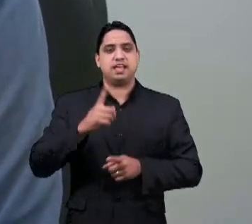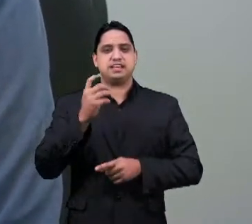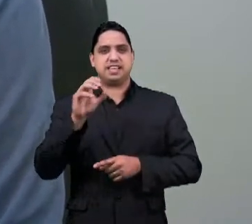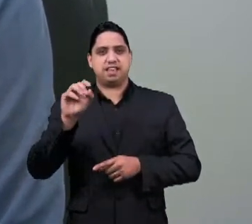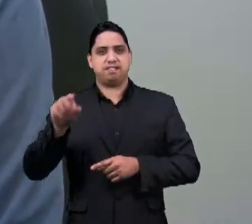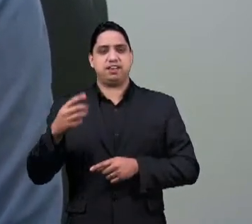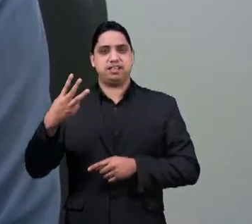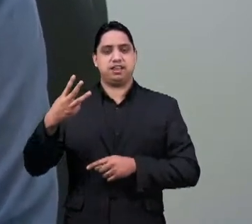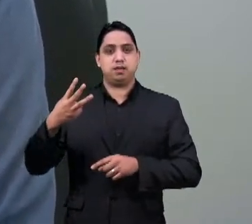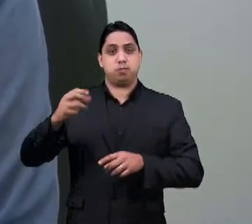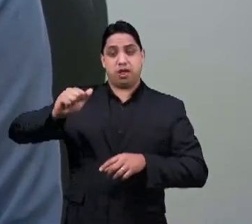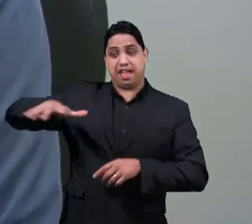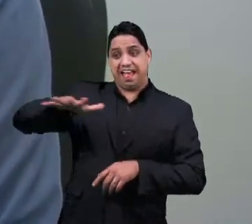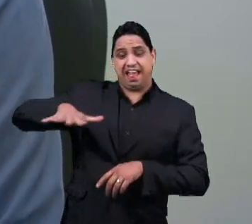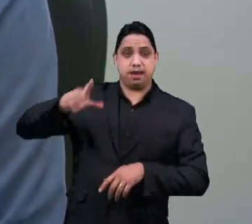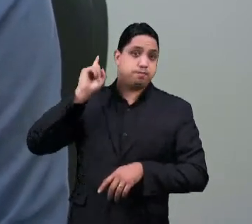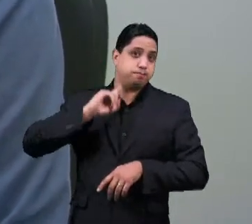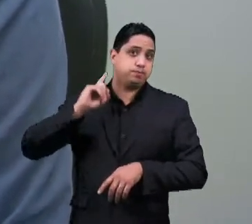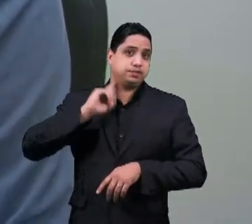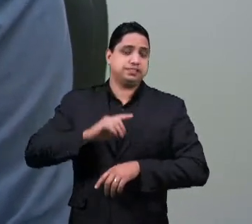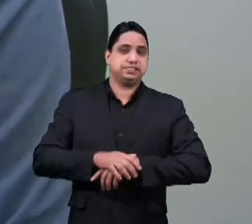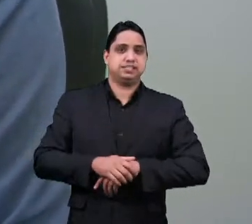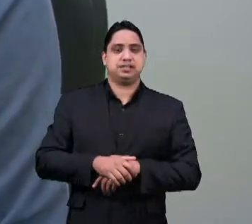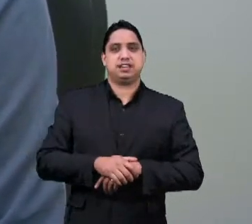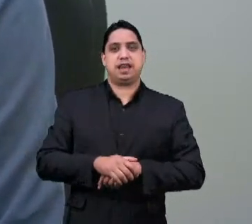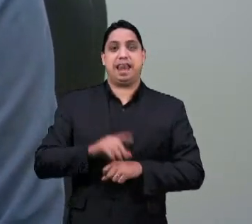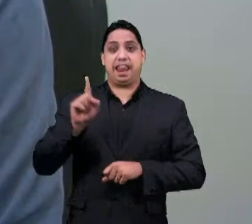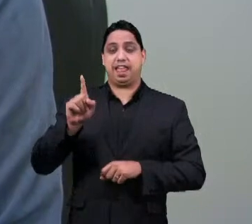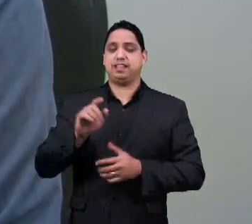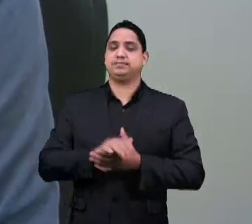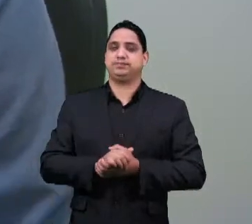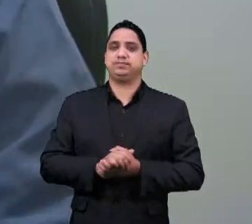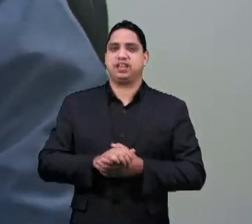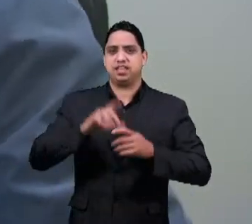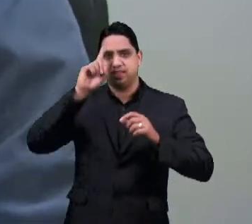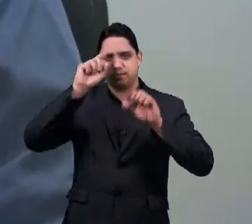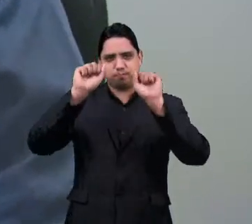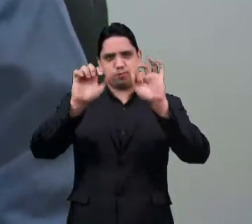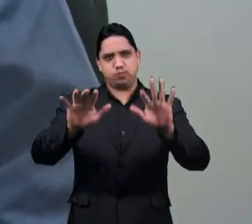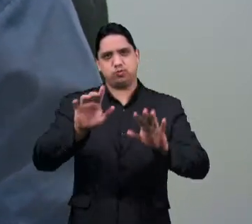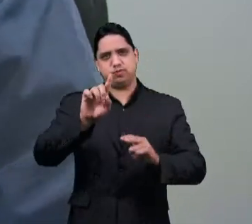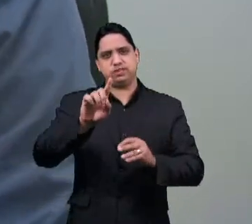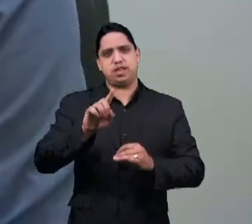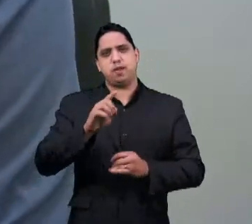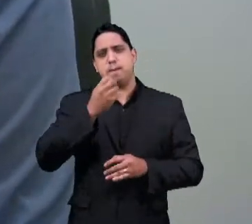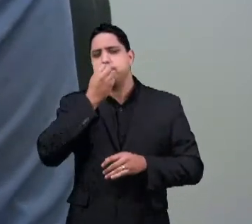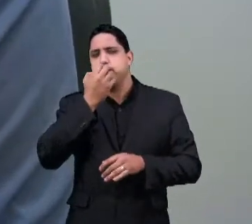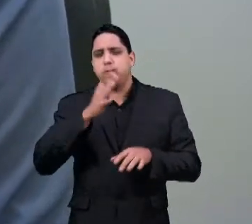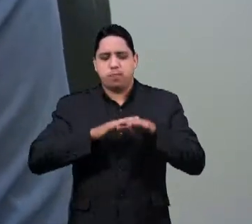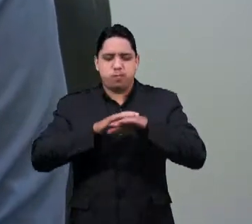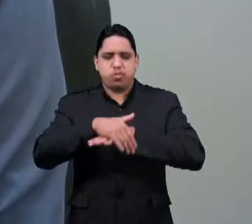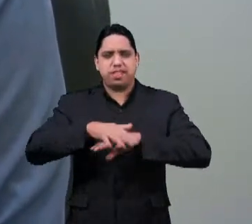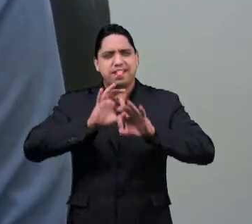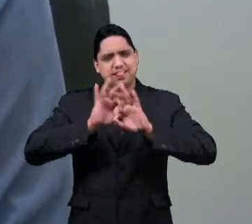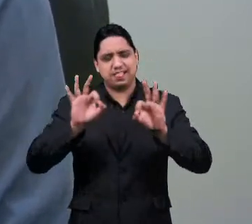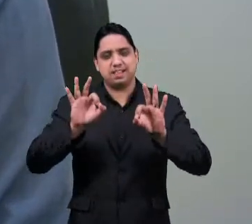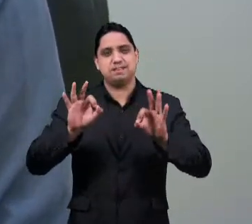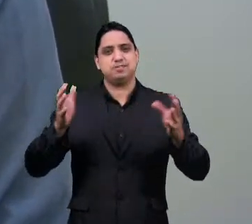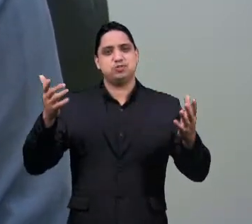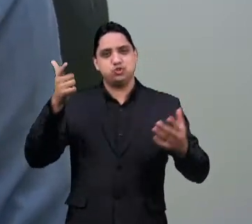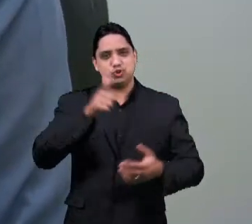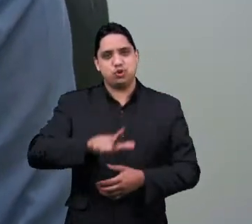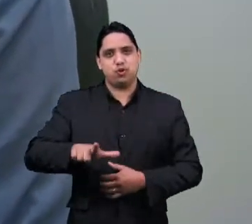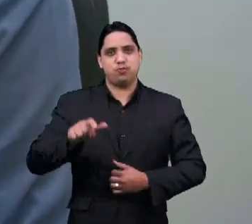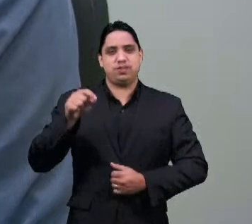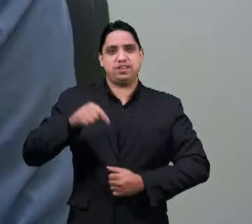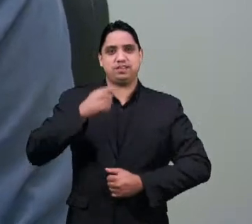FM para o Vale do Aço, Zona da Mata Mineira. Que Deus te abençoe e que você tenha uma excelente noite. Nós estamos mais uma vez nessa